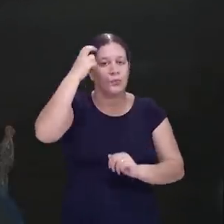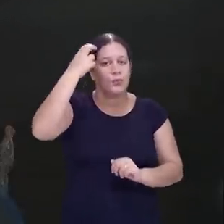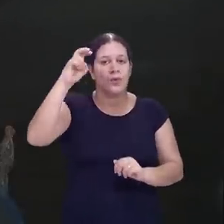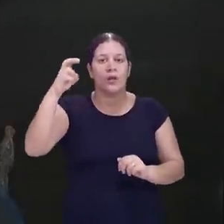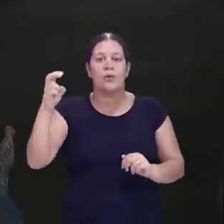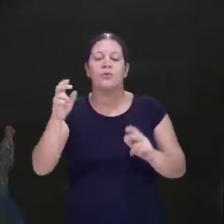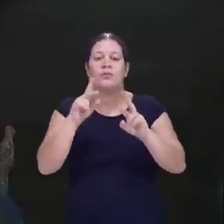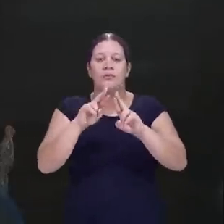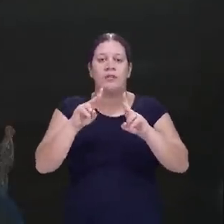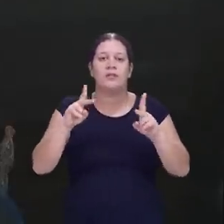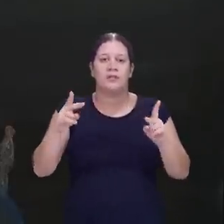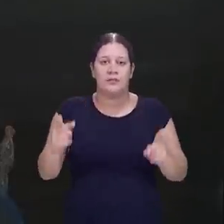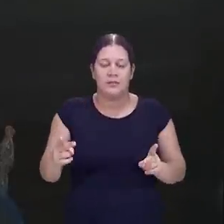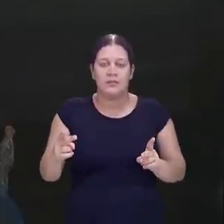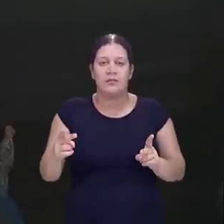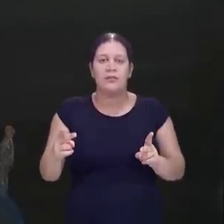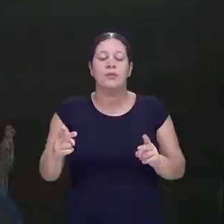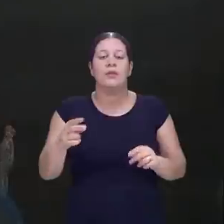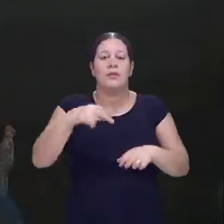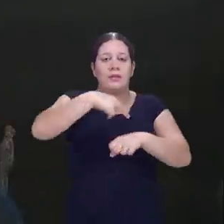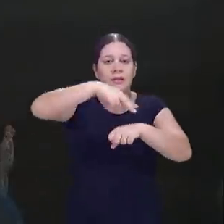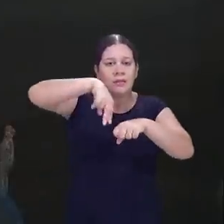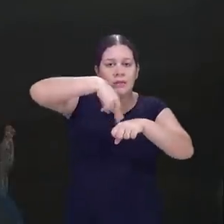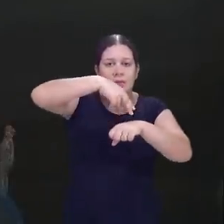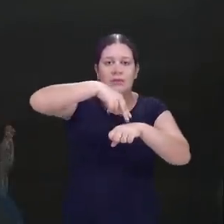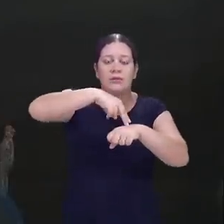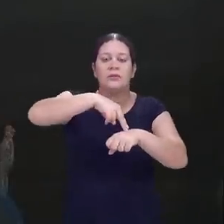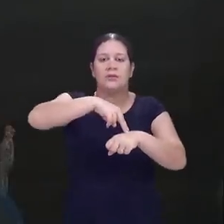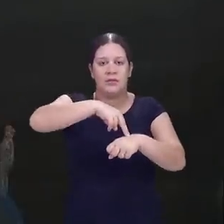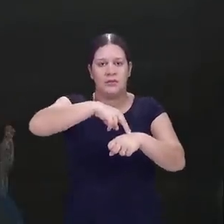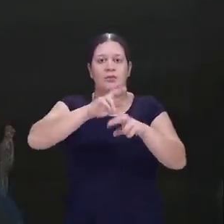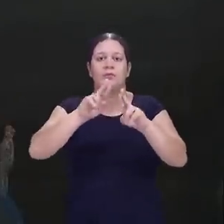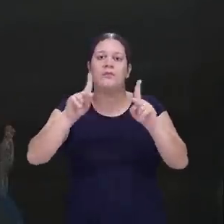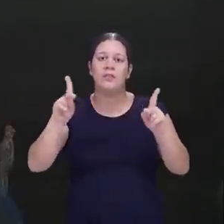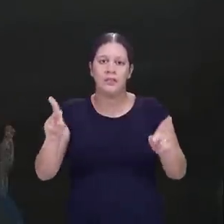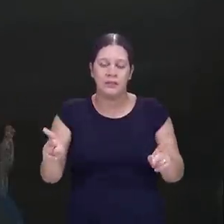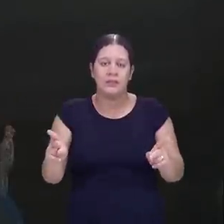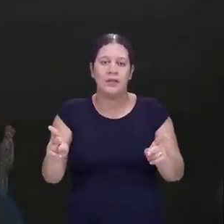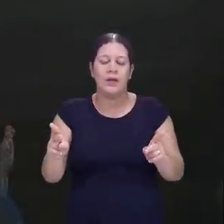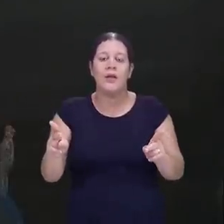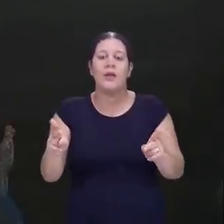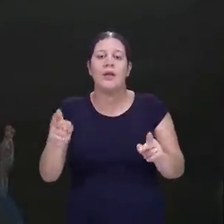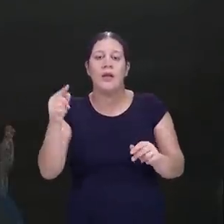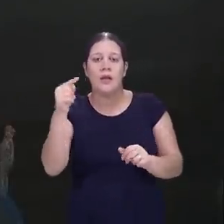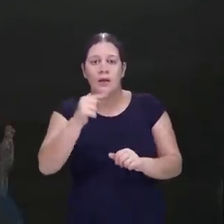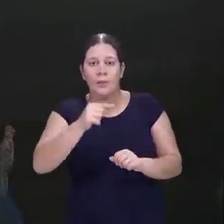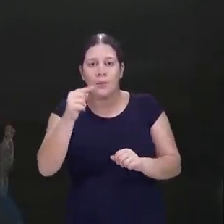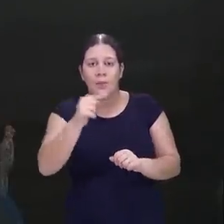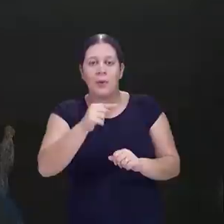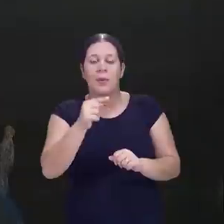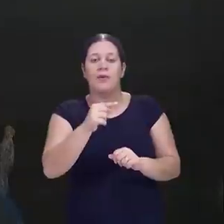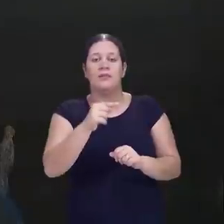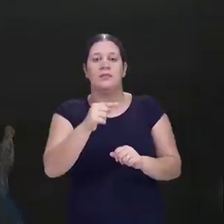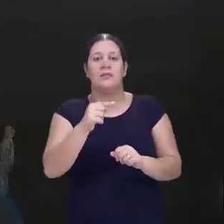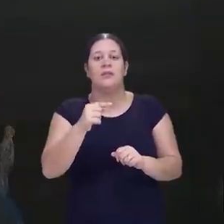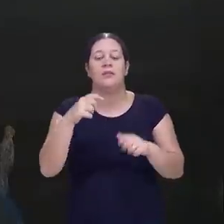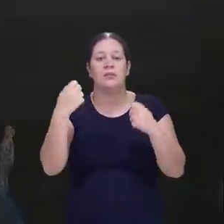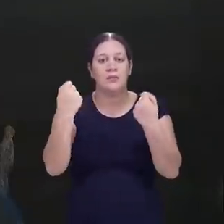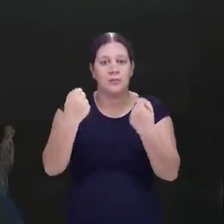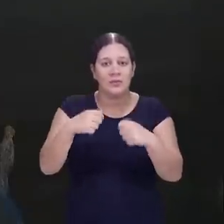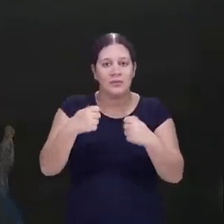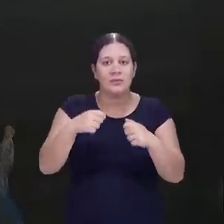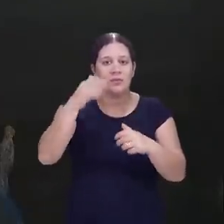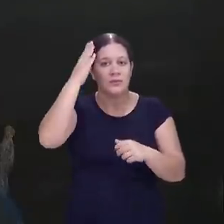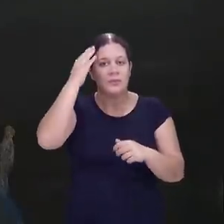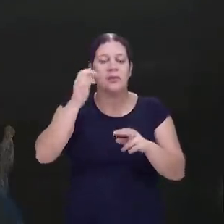identidades culturais diferentes. Portanto, são chamados de nacionalidades, nações diferentes. Essa é a